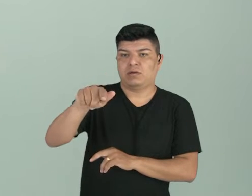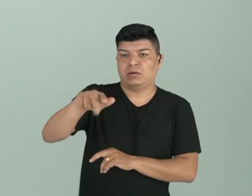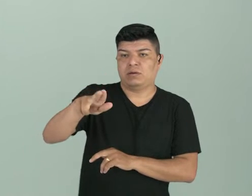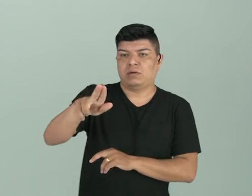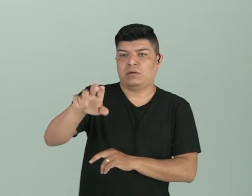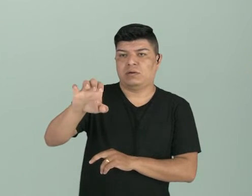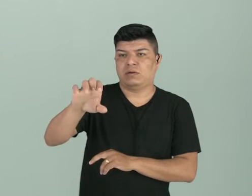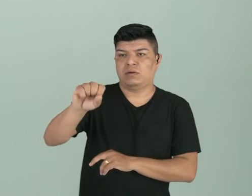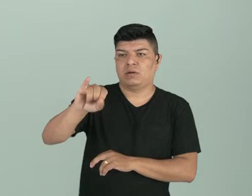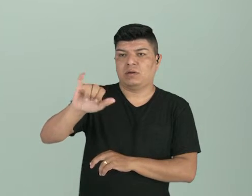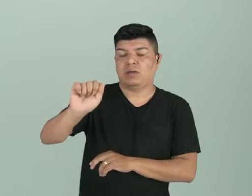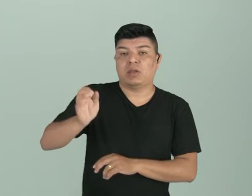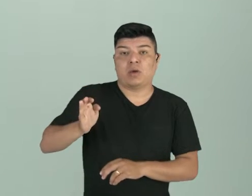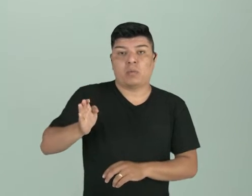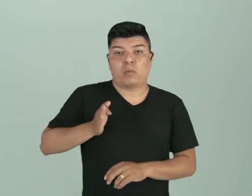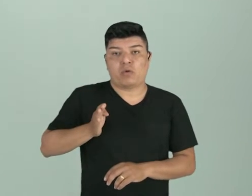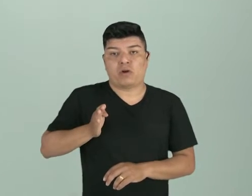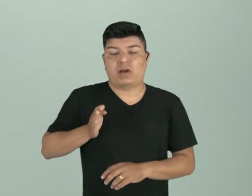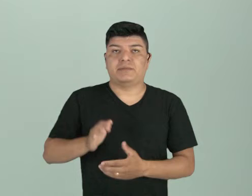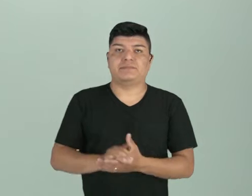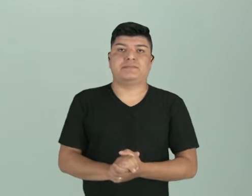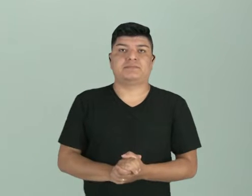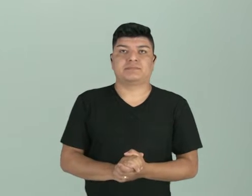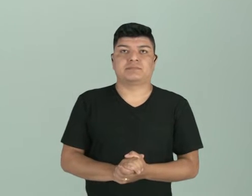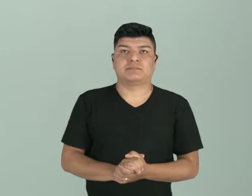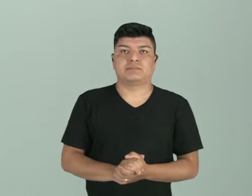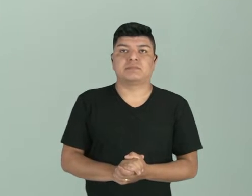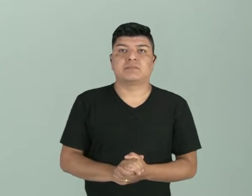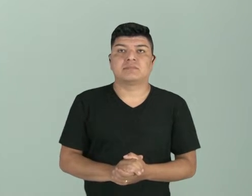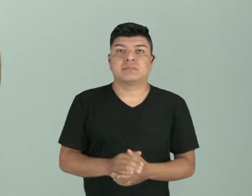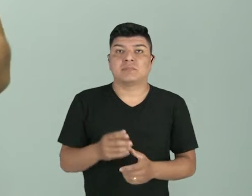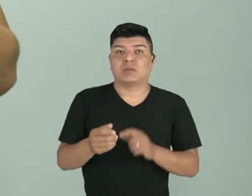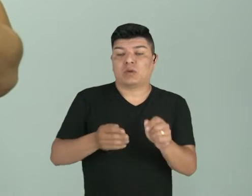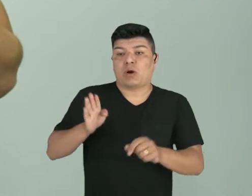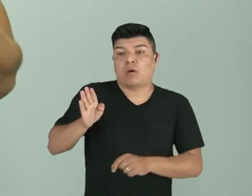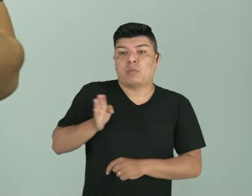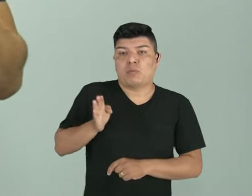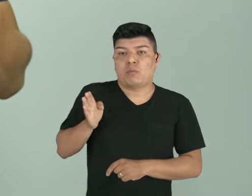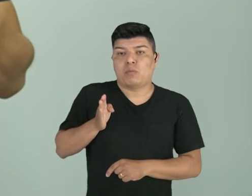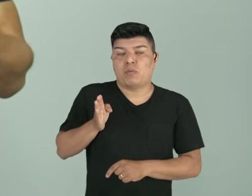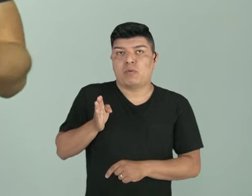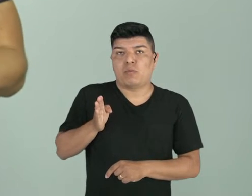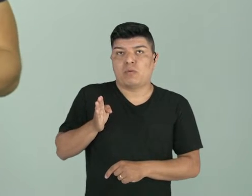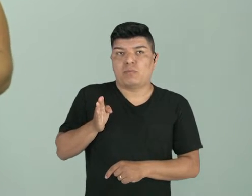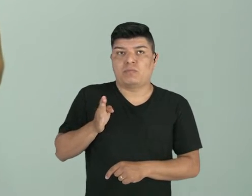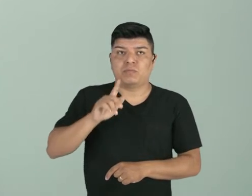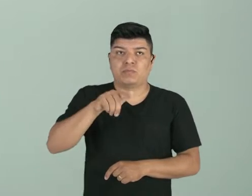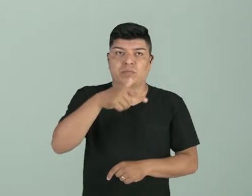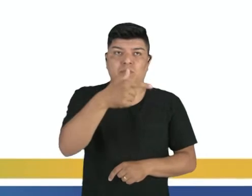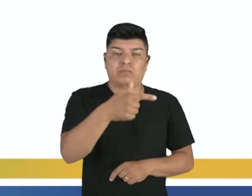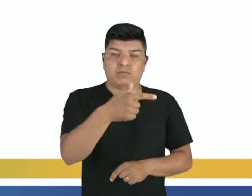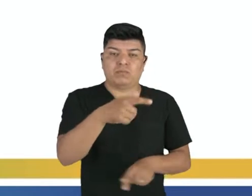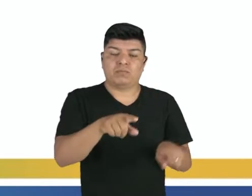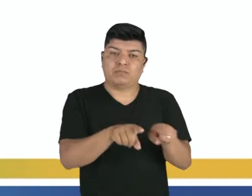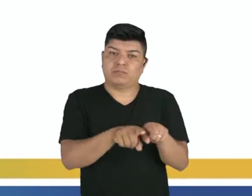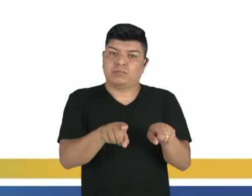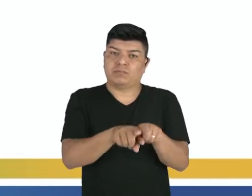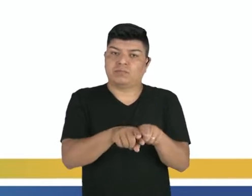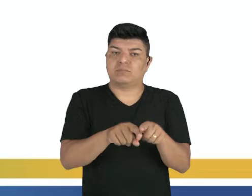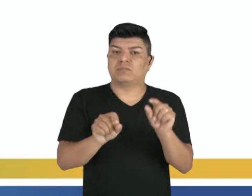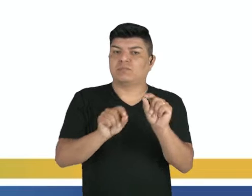dos meios de produção. Quando eu falo de burguesia, quando eu falo do proletariado, eu